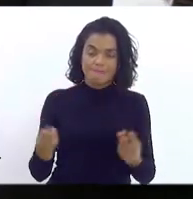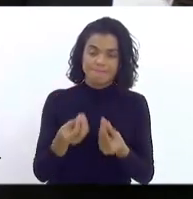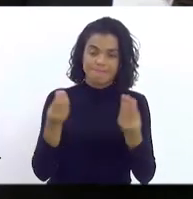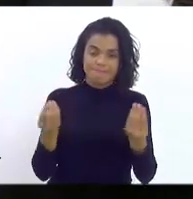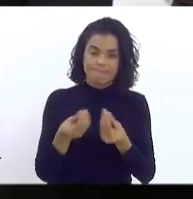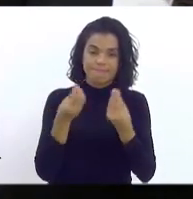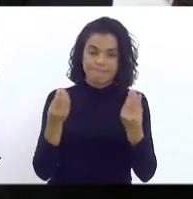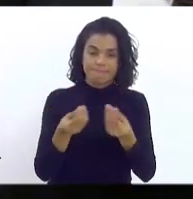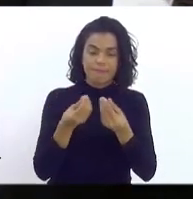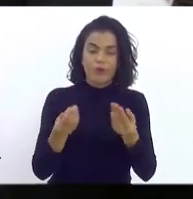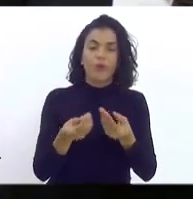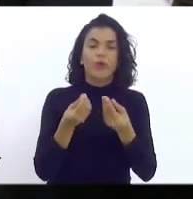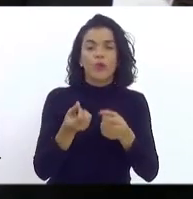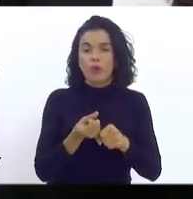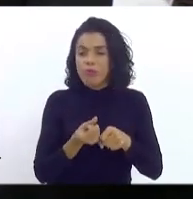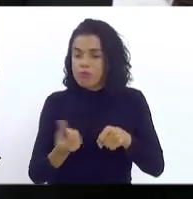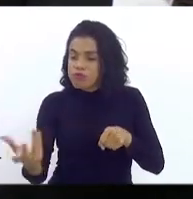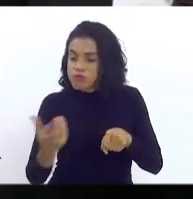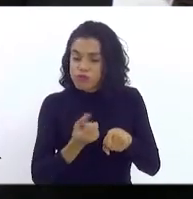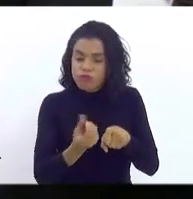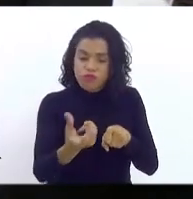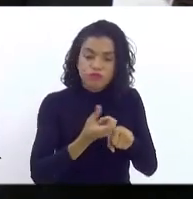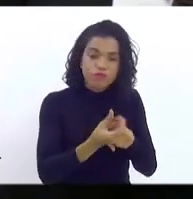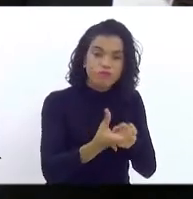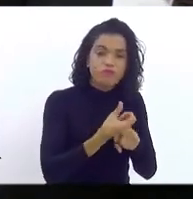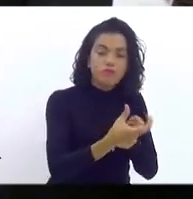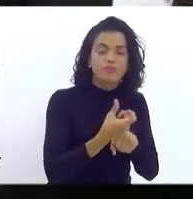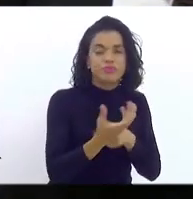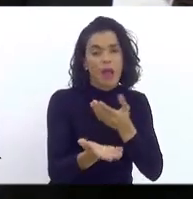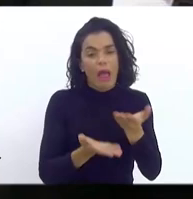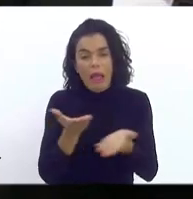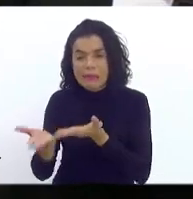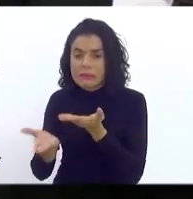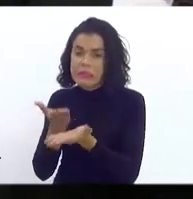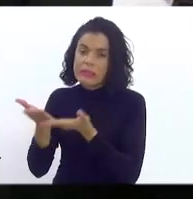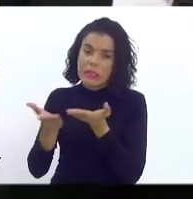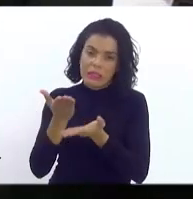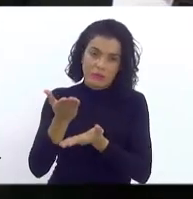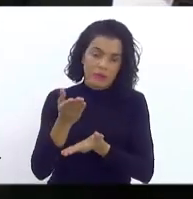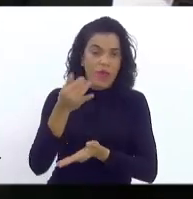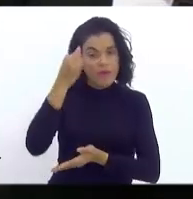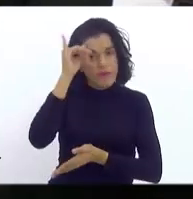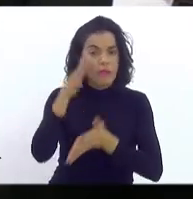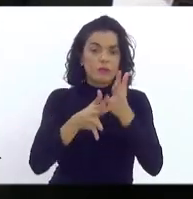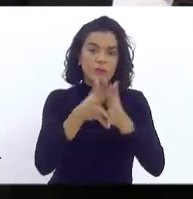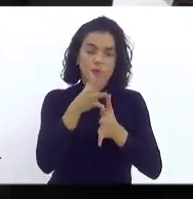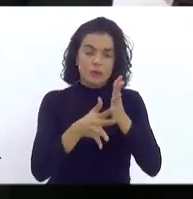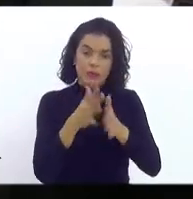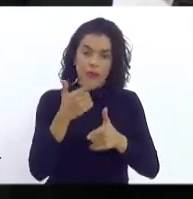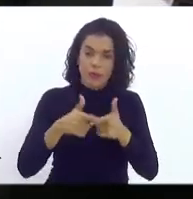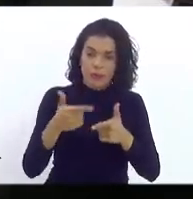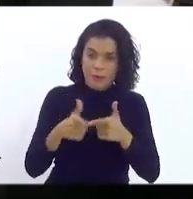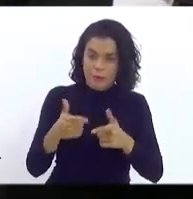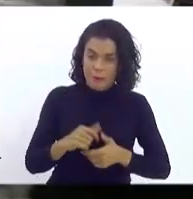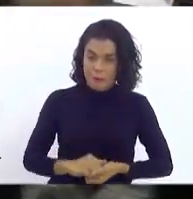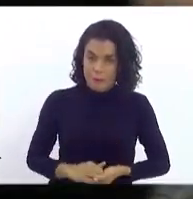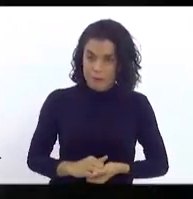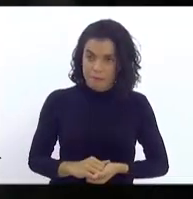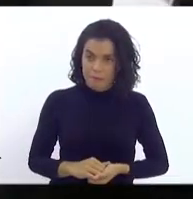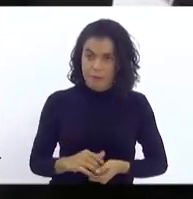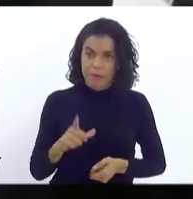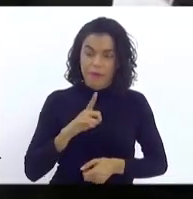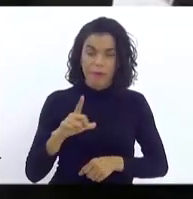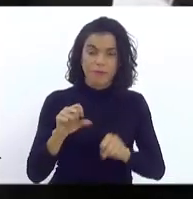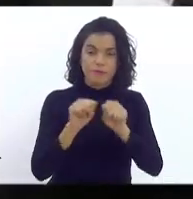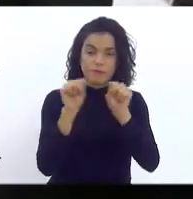o fluxo e garantir que os clientes sejam atendidos, independente de intercorrências que possam acontecer. Temos um